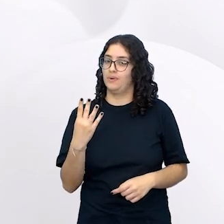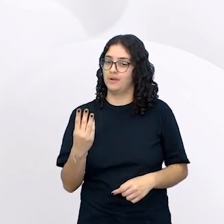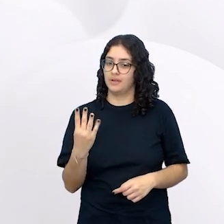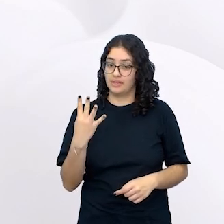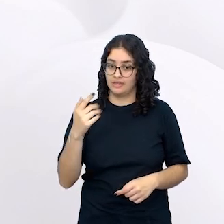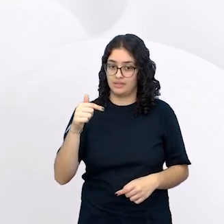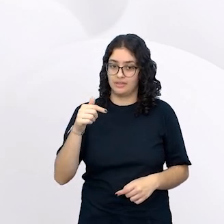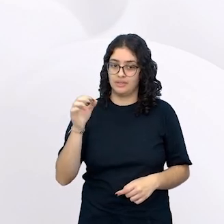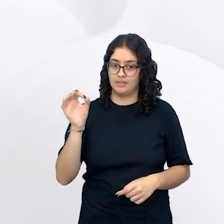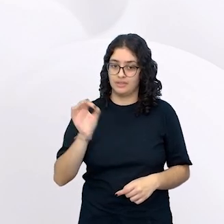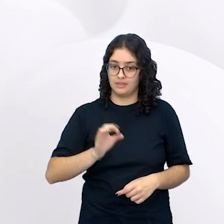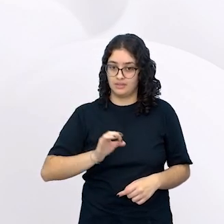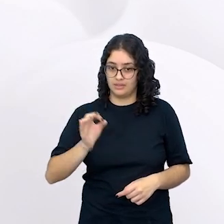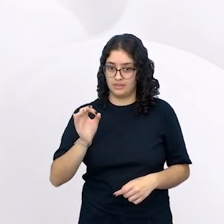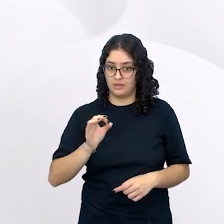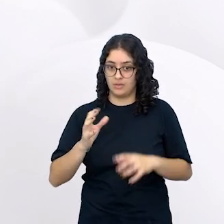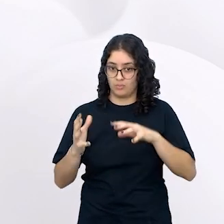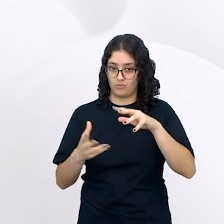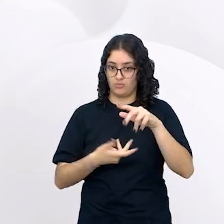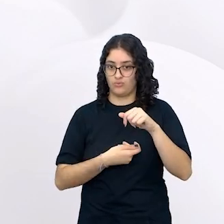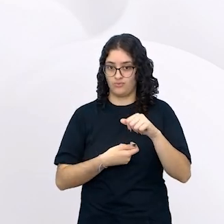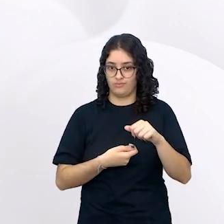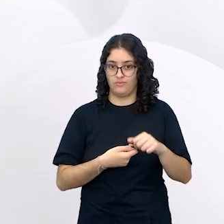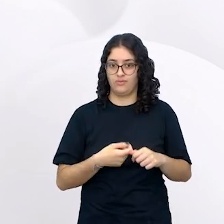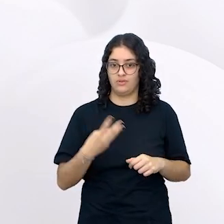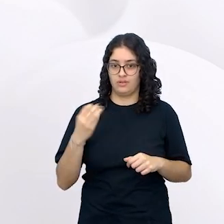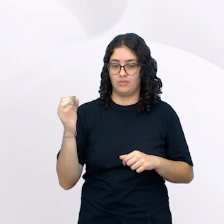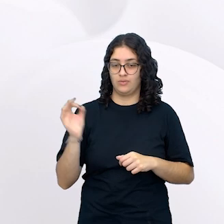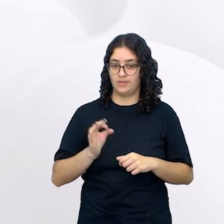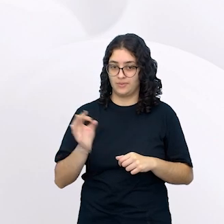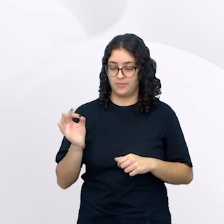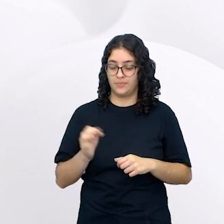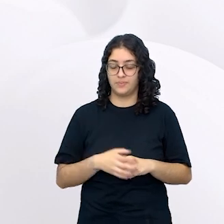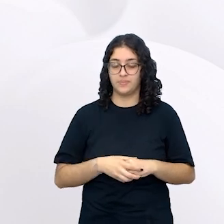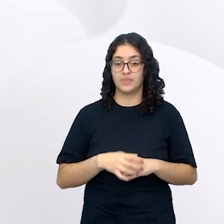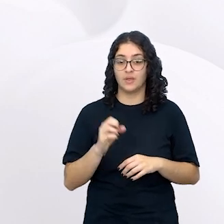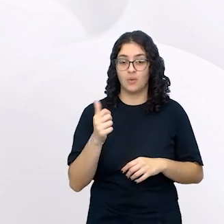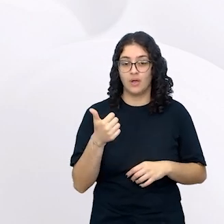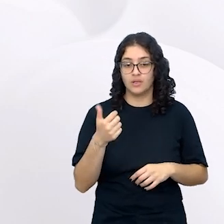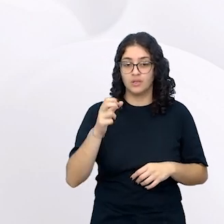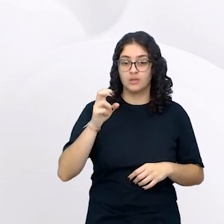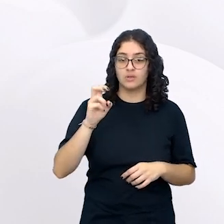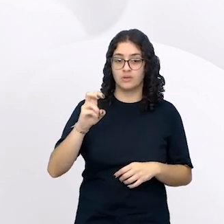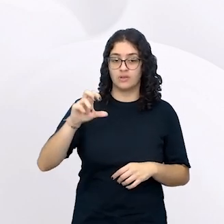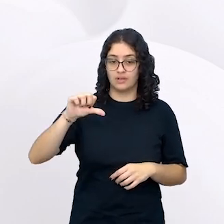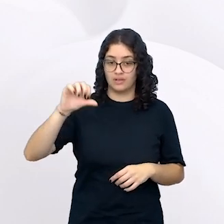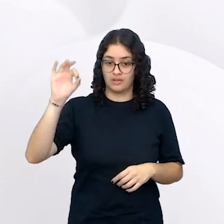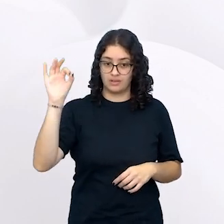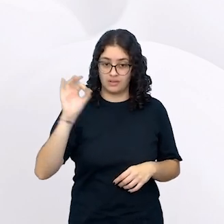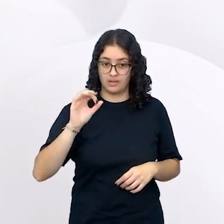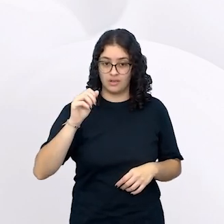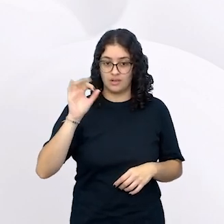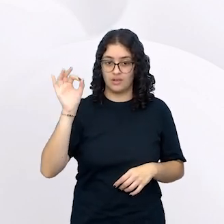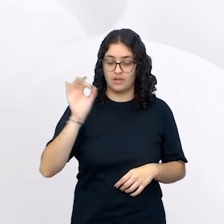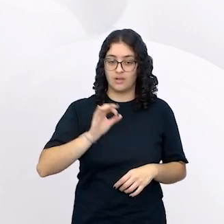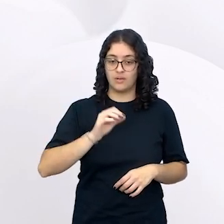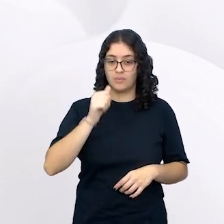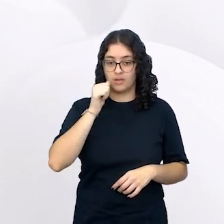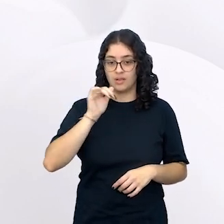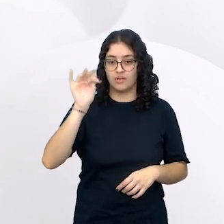47,7%, mundial 30%. A gente tem 50% de universitários, 59% de universitários,